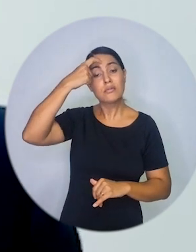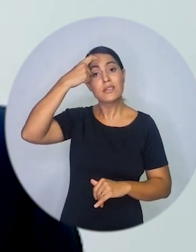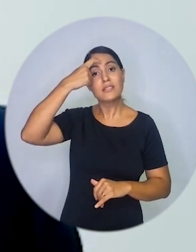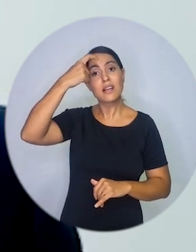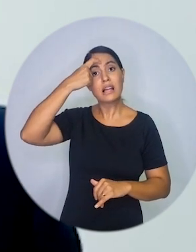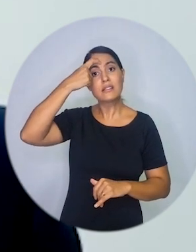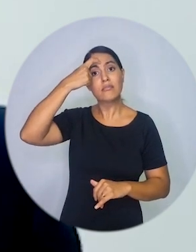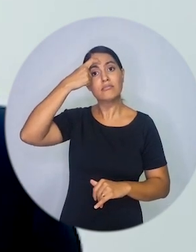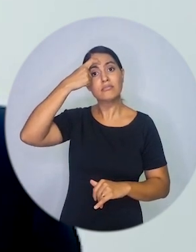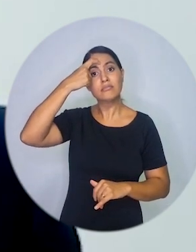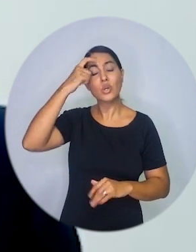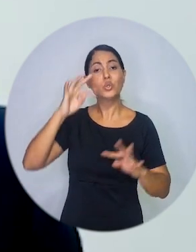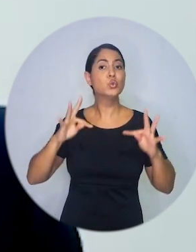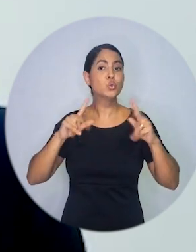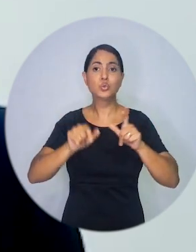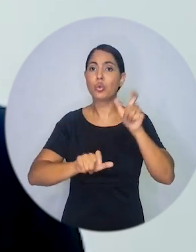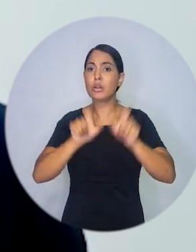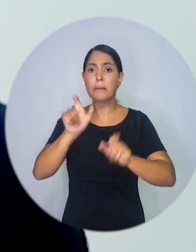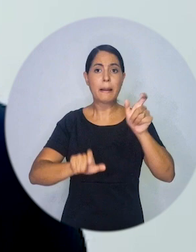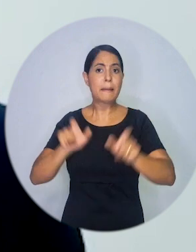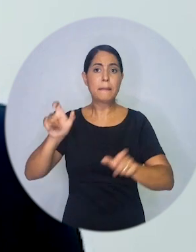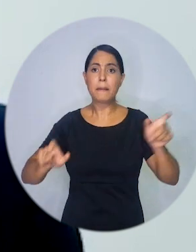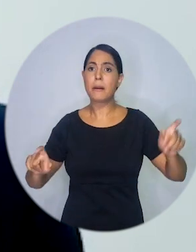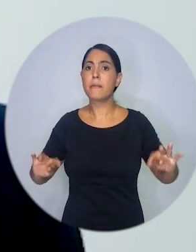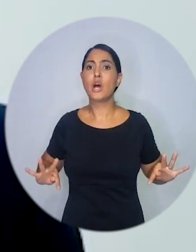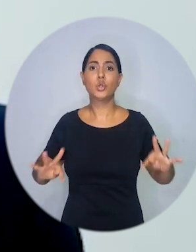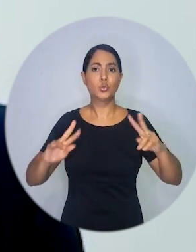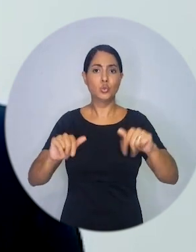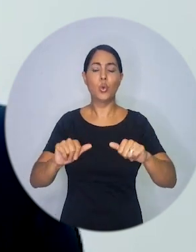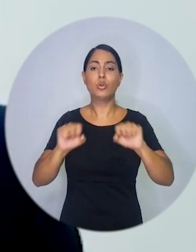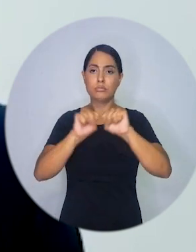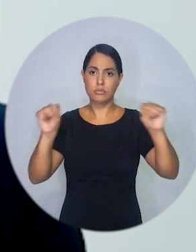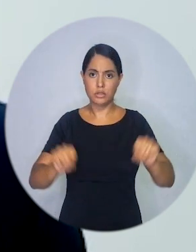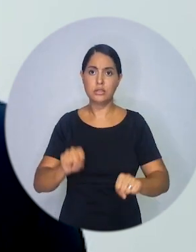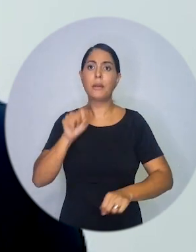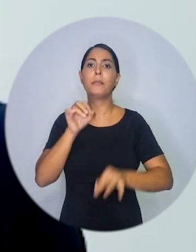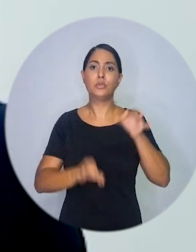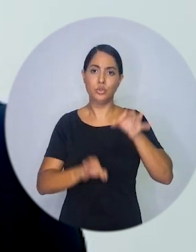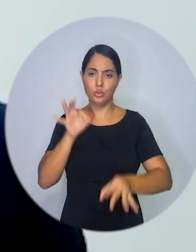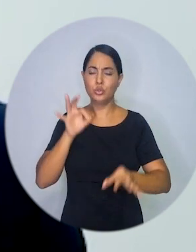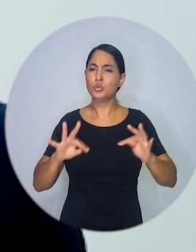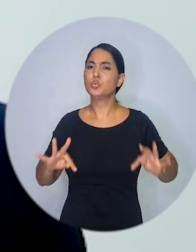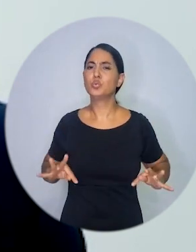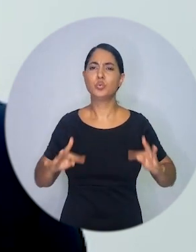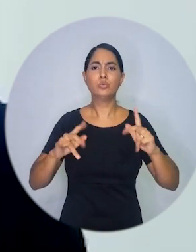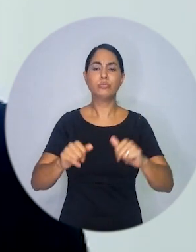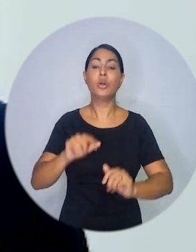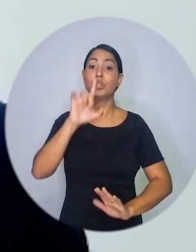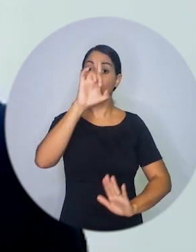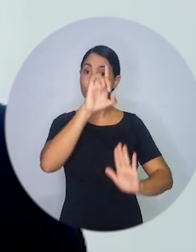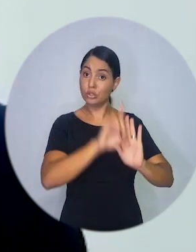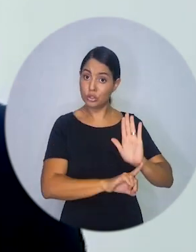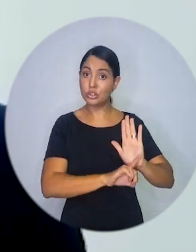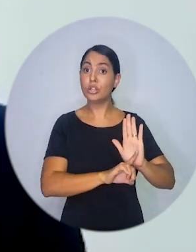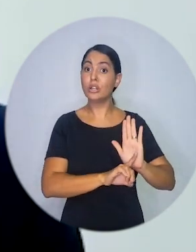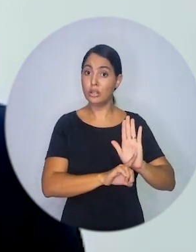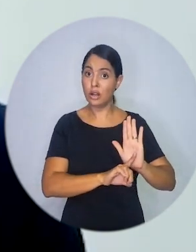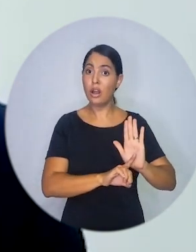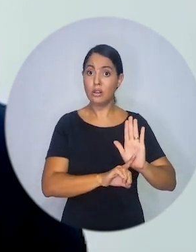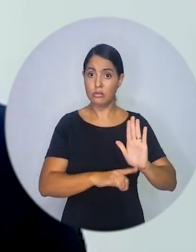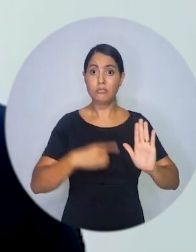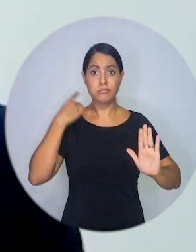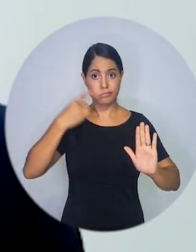conscientizar as pessoas, autoridades que estão no sistema de justiça, de que as prerrogativas